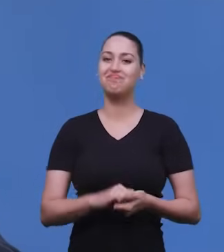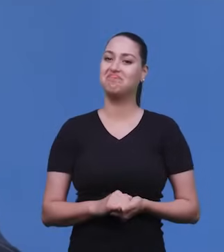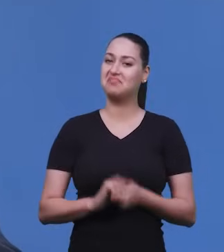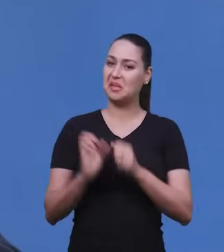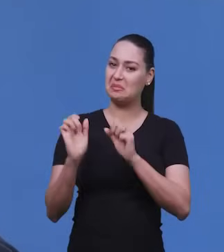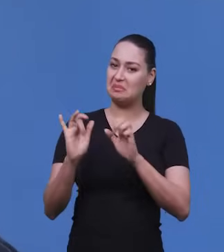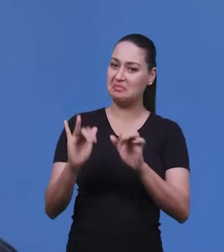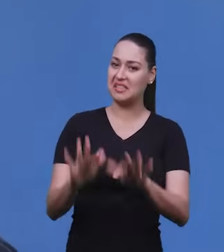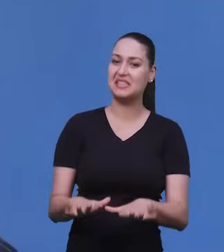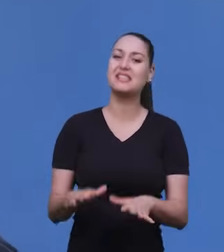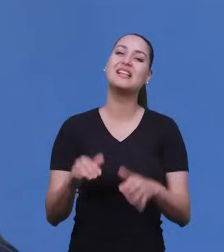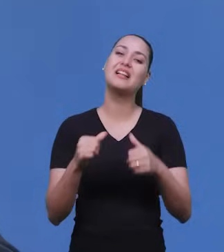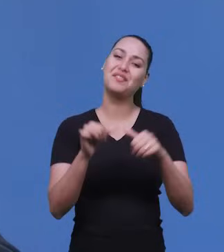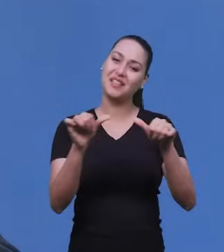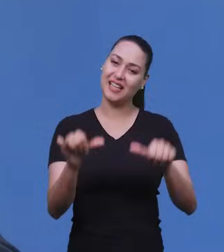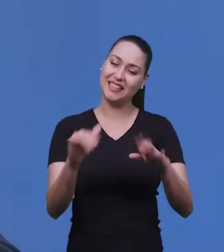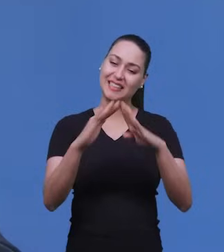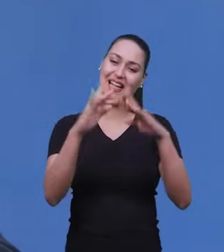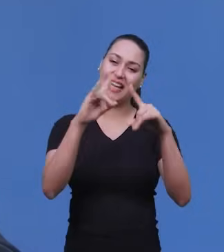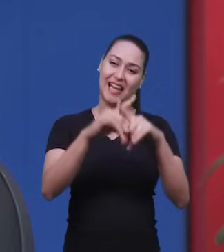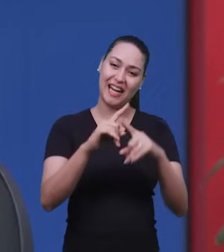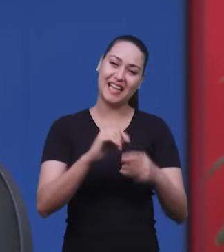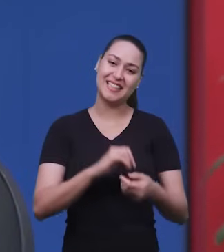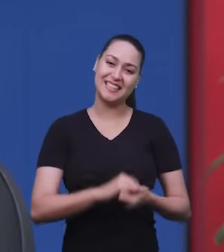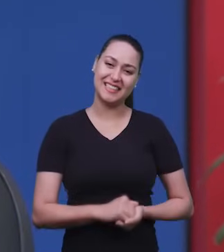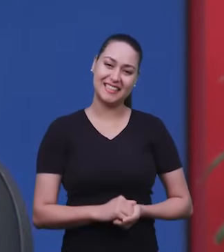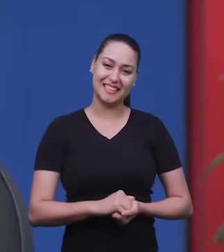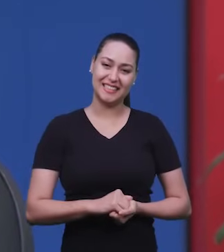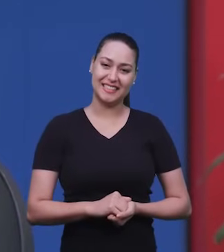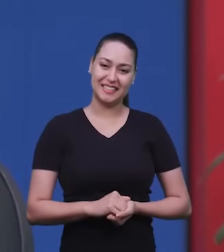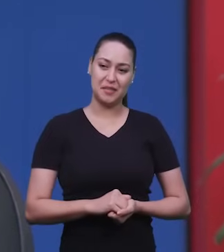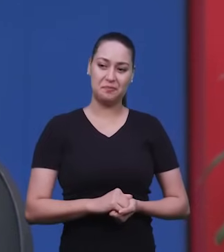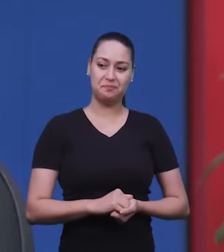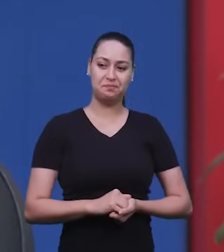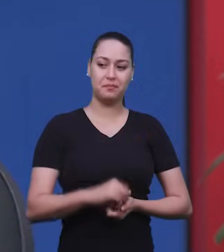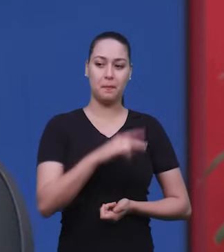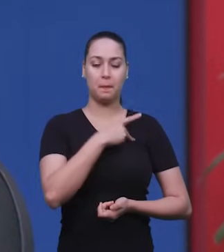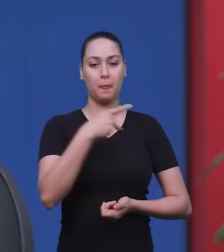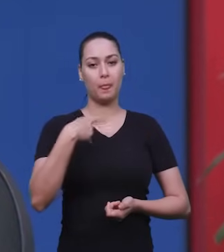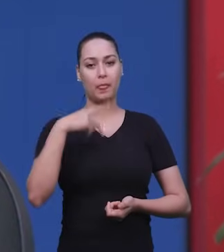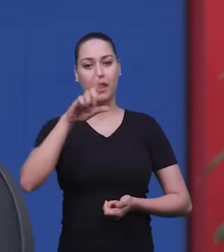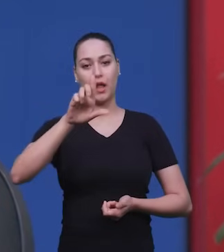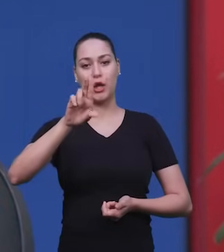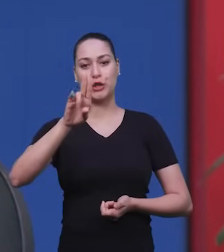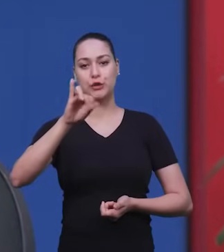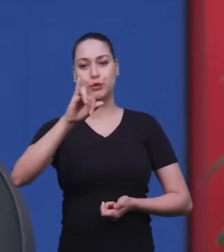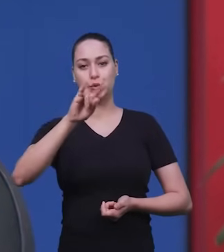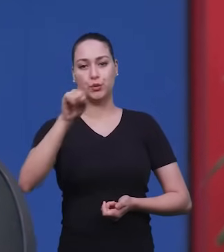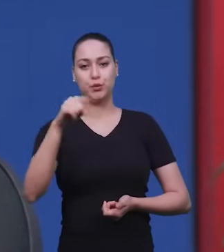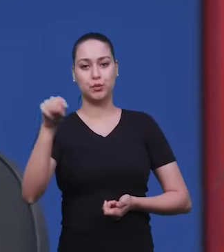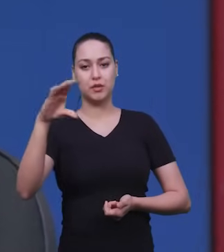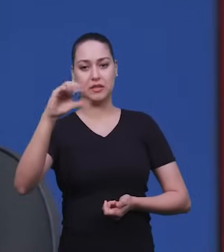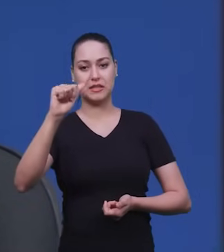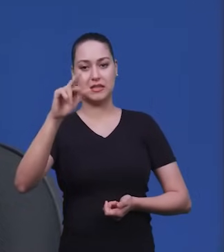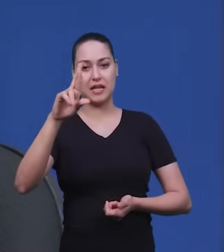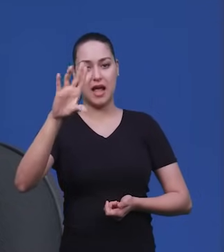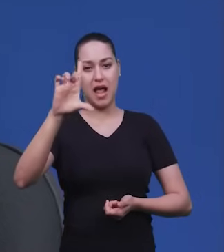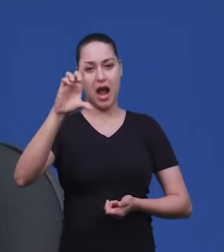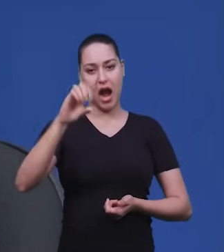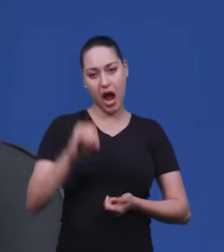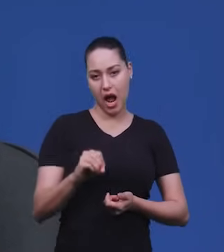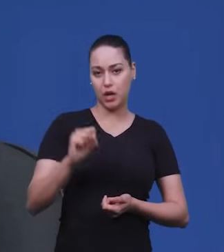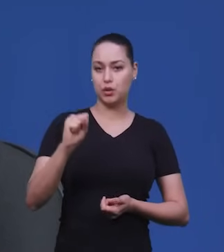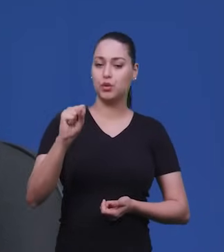e tem ficado na igreja. E pastor Luiz Carlos, assim, o grande propósito do 0800, um